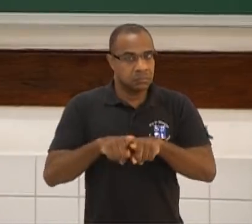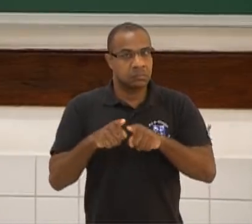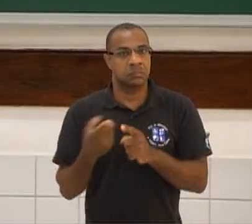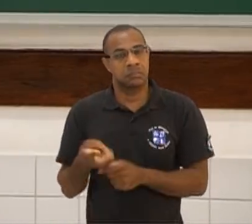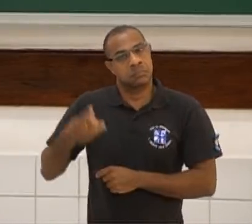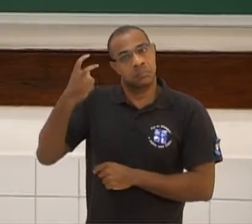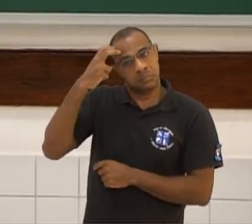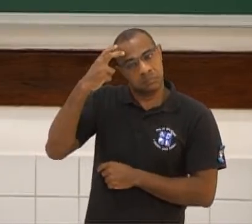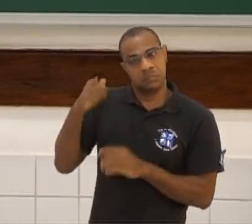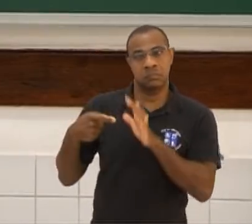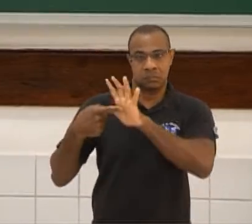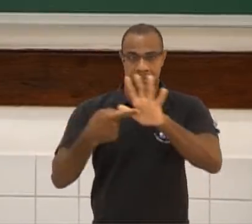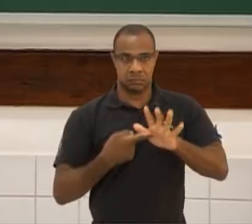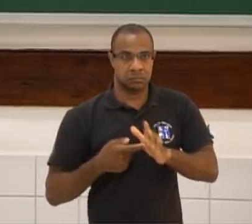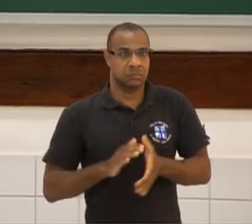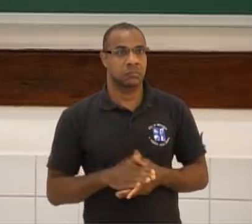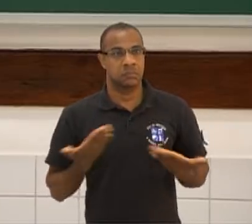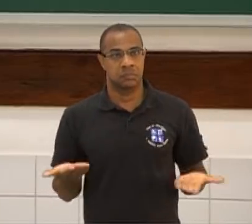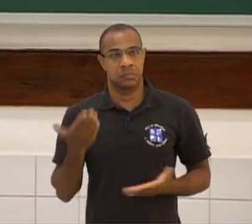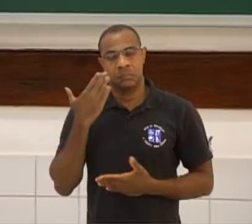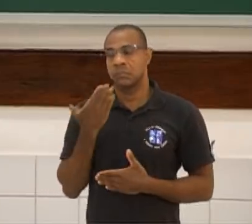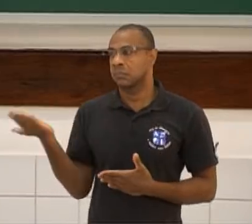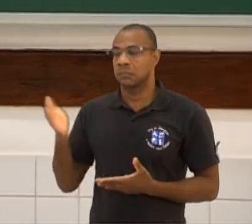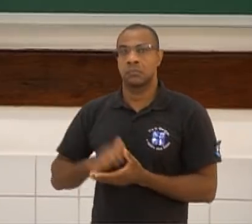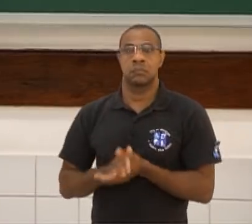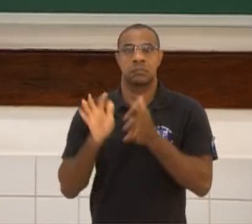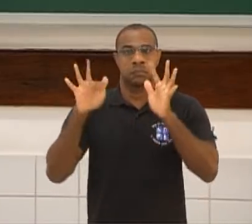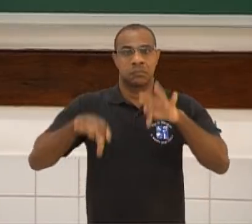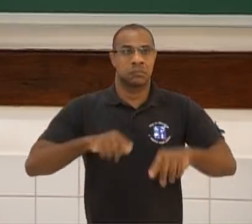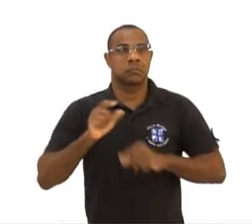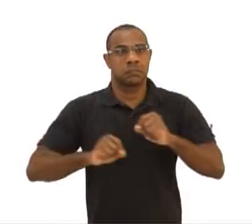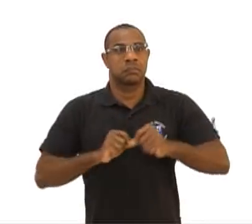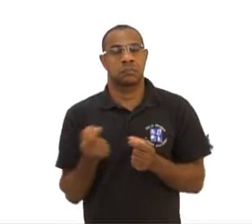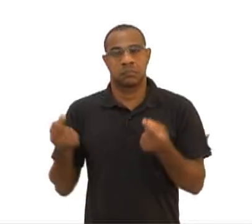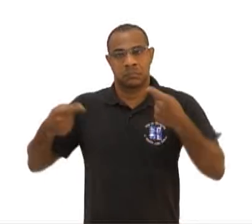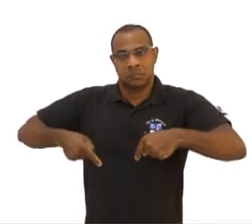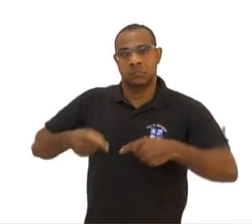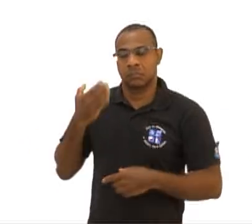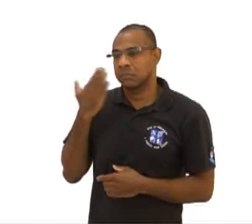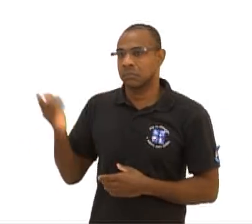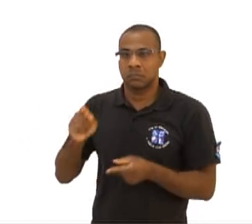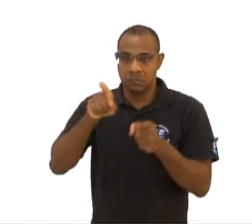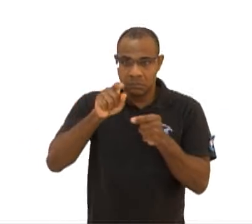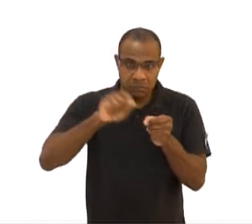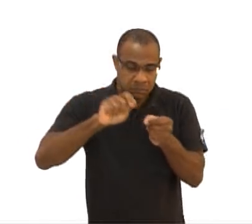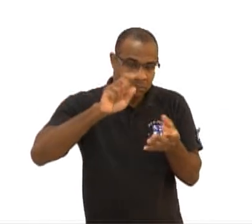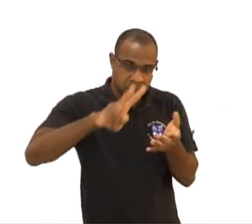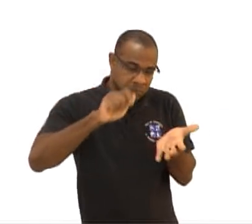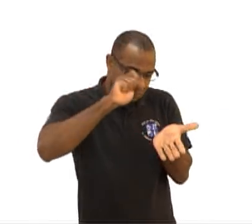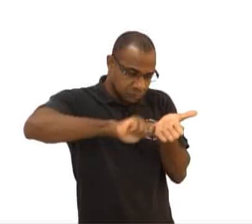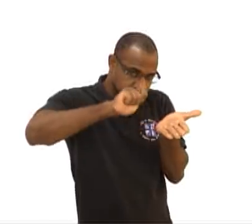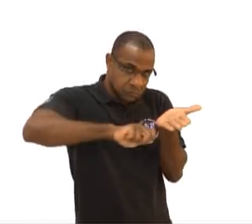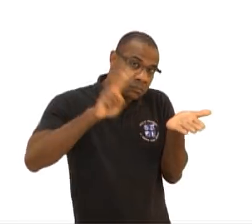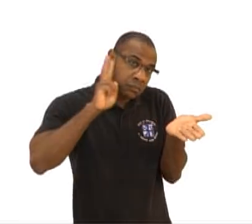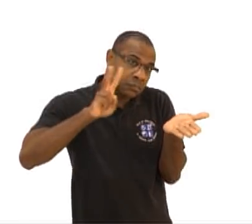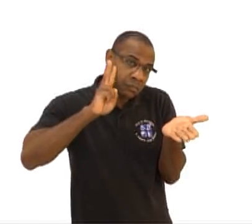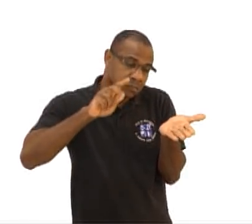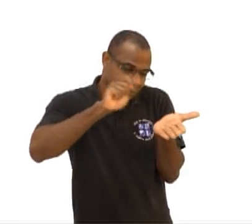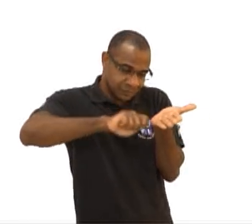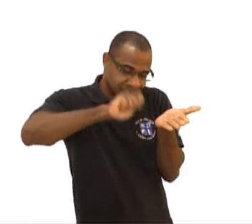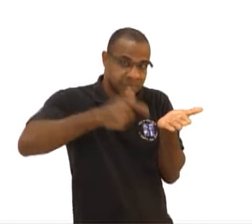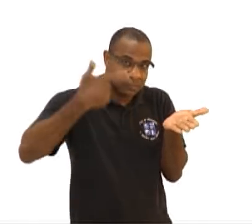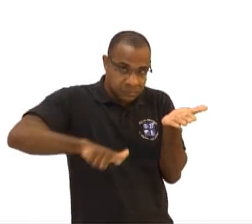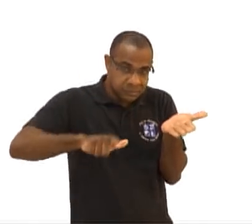culturas ali mostradas, né? E para finalizarmos, o desafio é você transcrever as histórias ou a